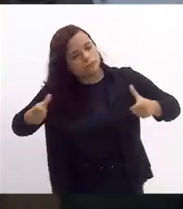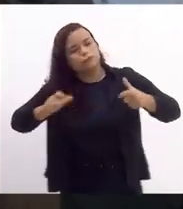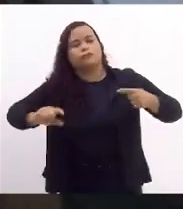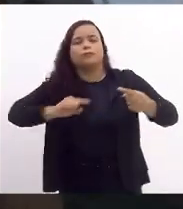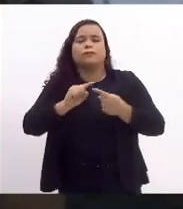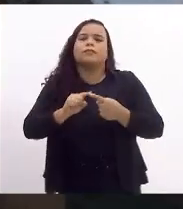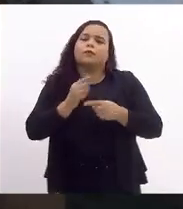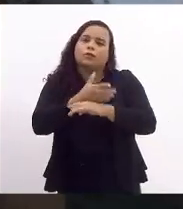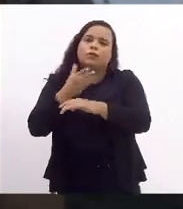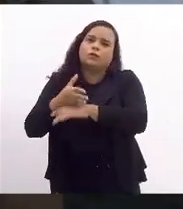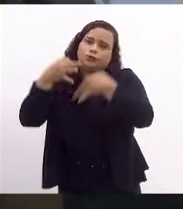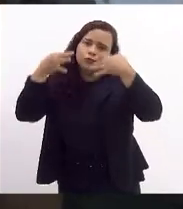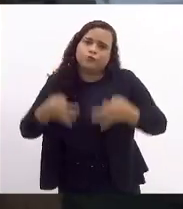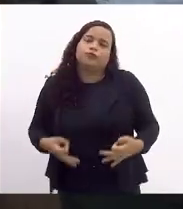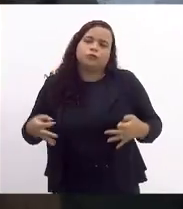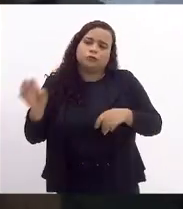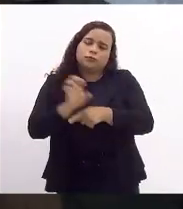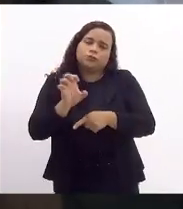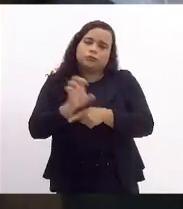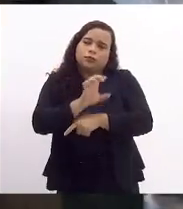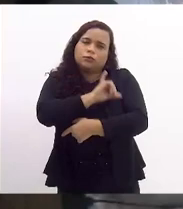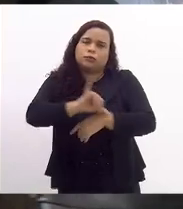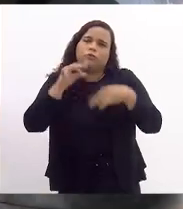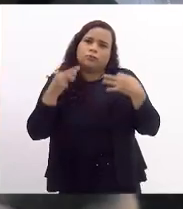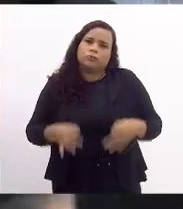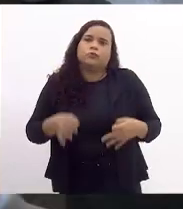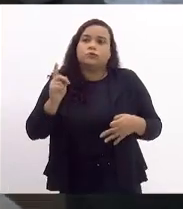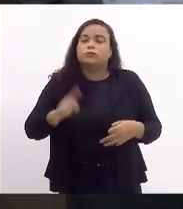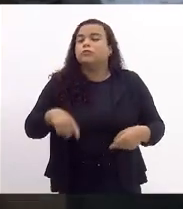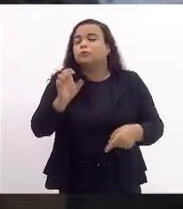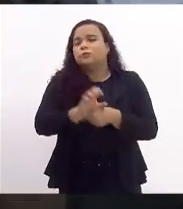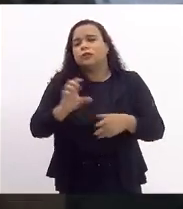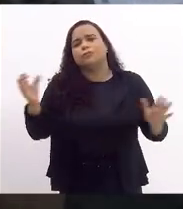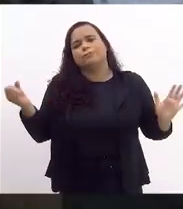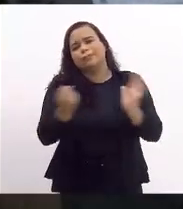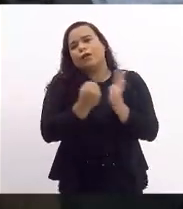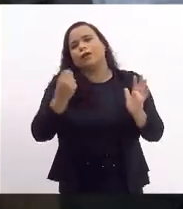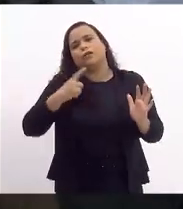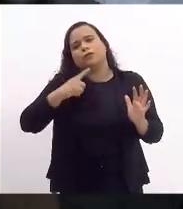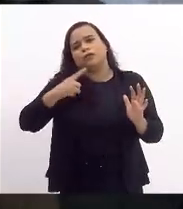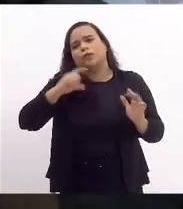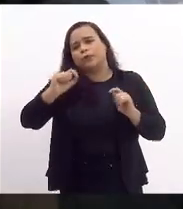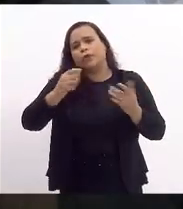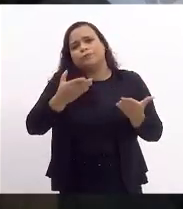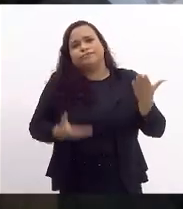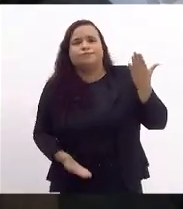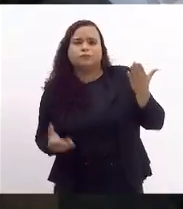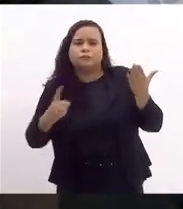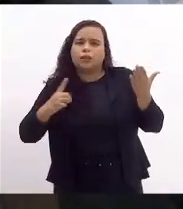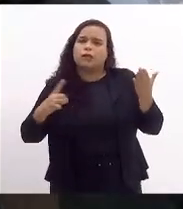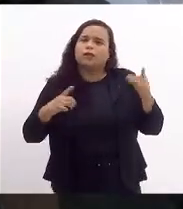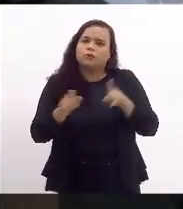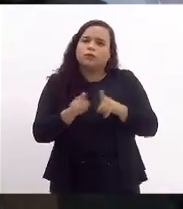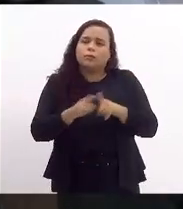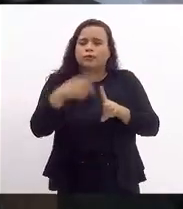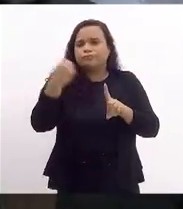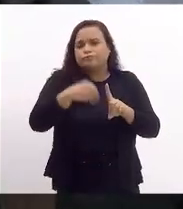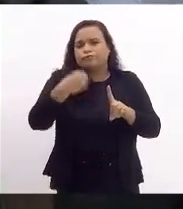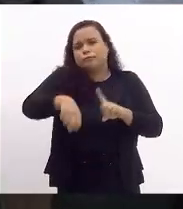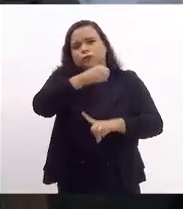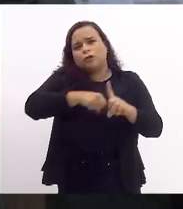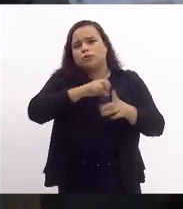o sentido do acesso à justiça no nosso estado o estado tão marcado pela pela desigualdade pela juntar